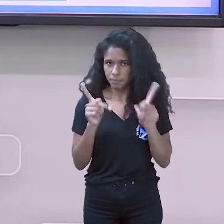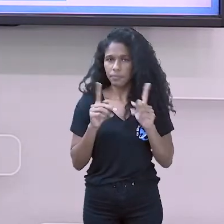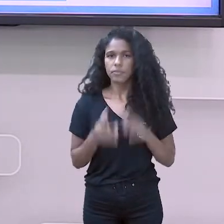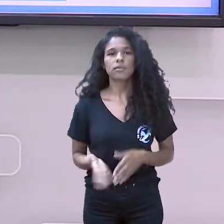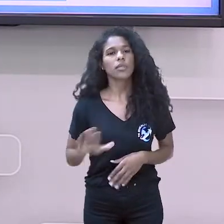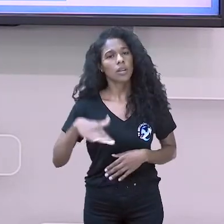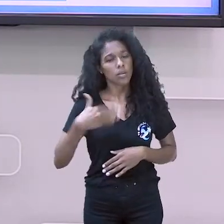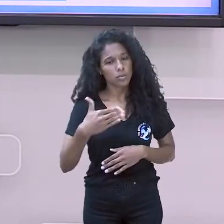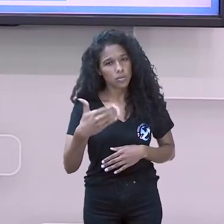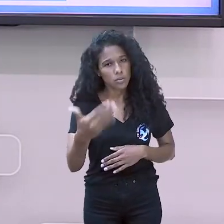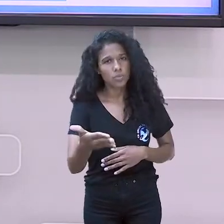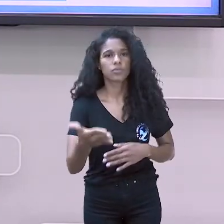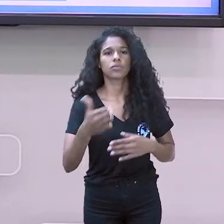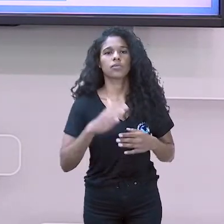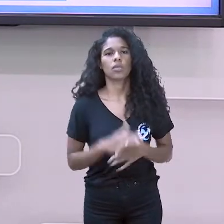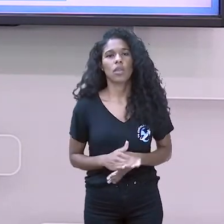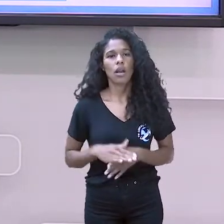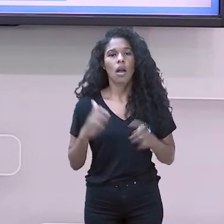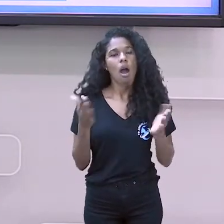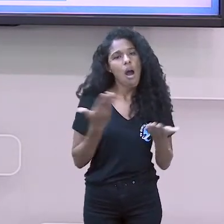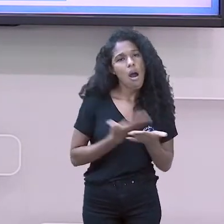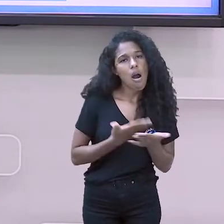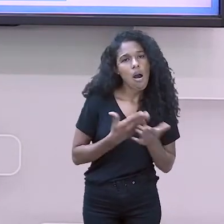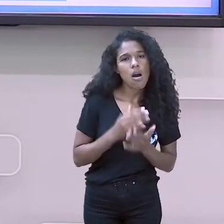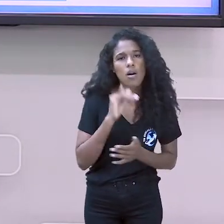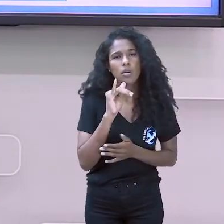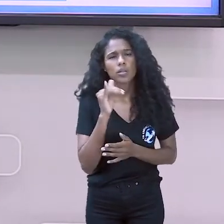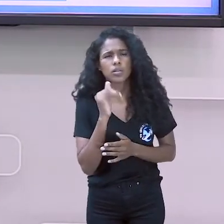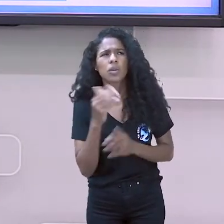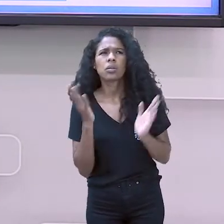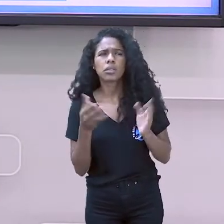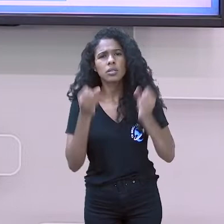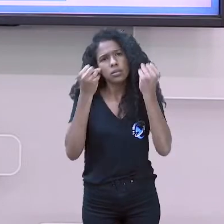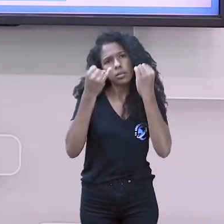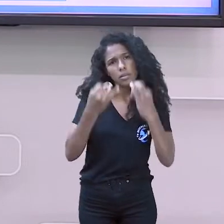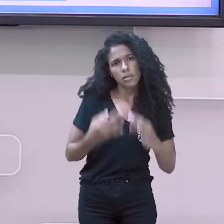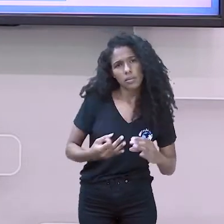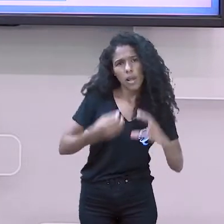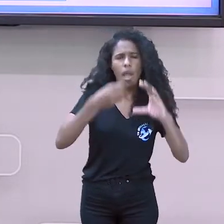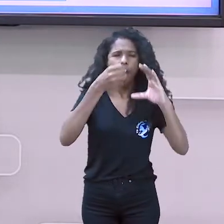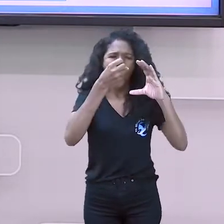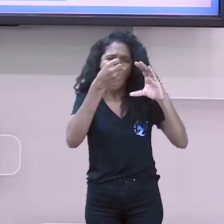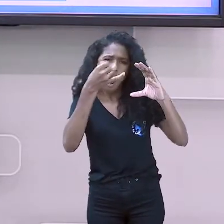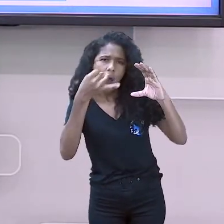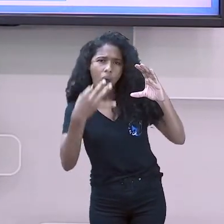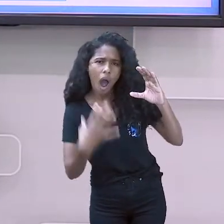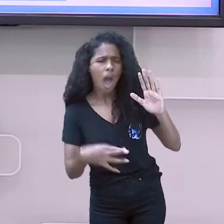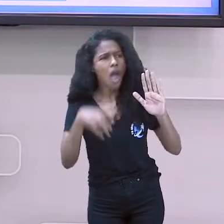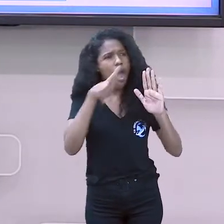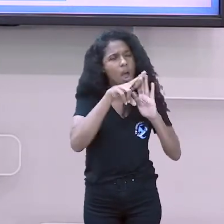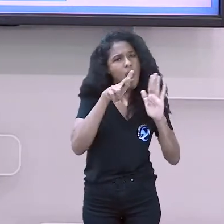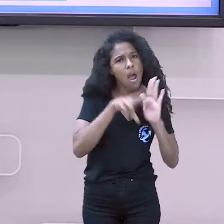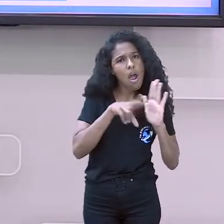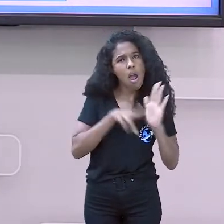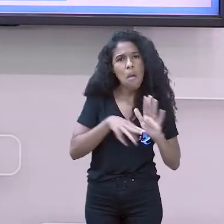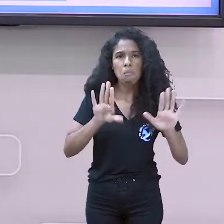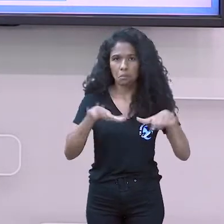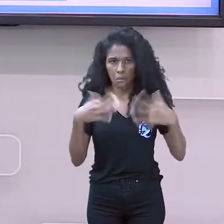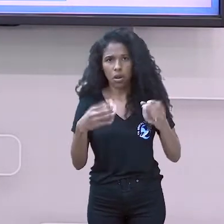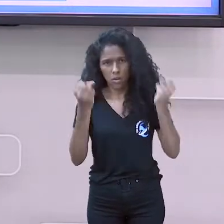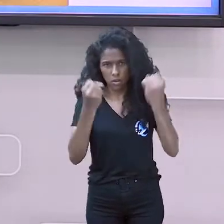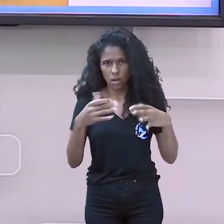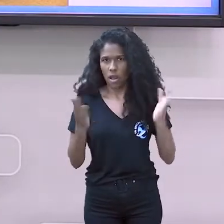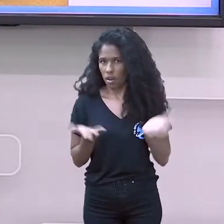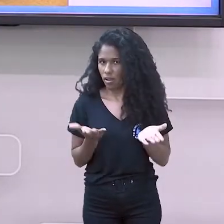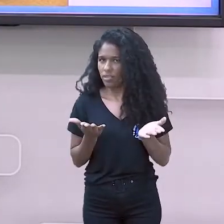aí para a nossa aula de contos. Você lembra que eu falei dos elementos e a estrutura que são bem marcados? Pois é, vamos